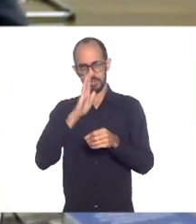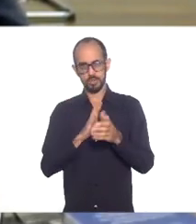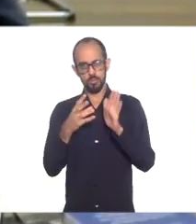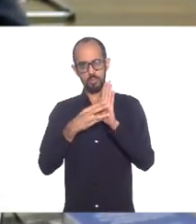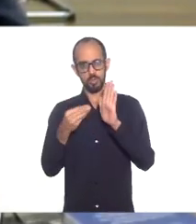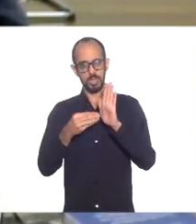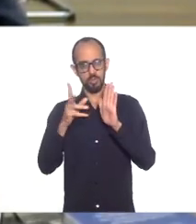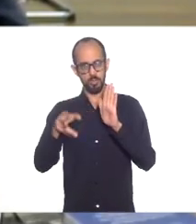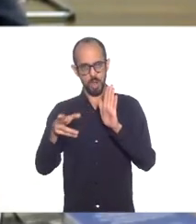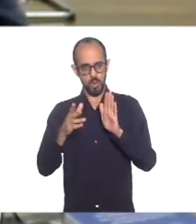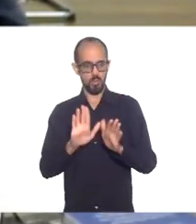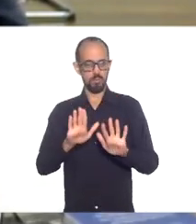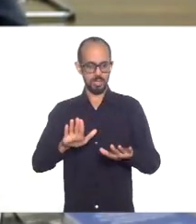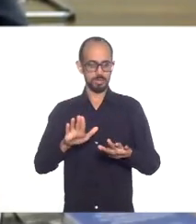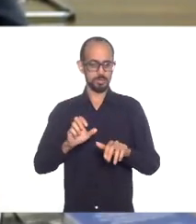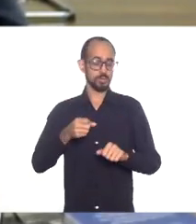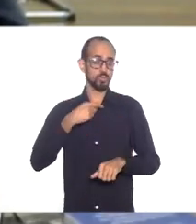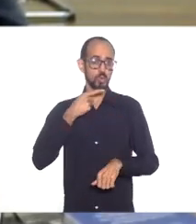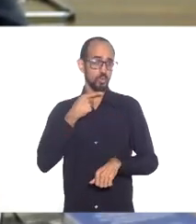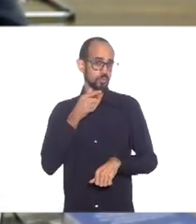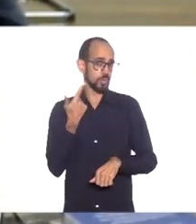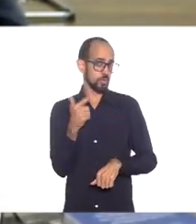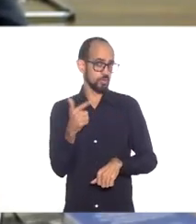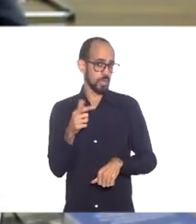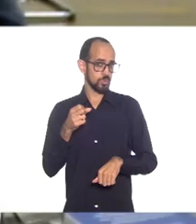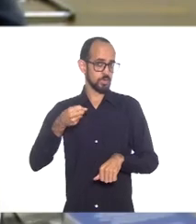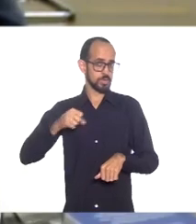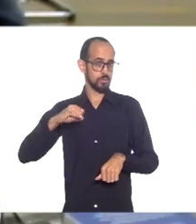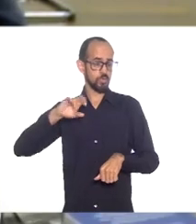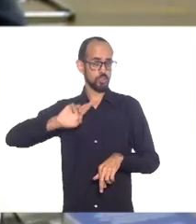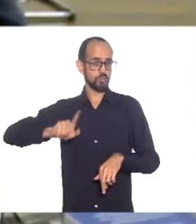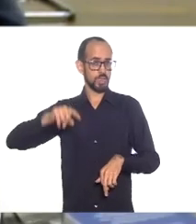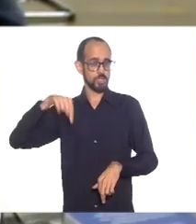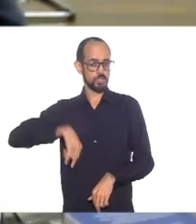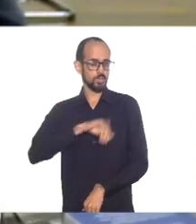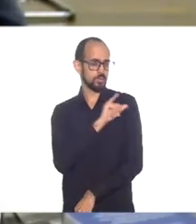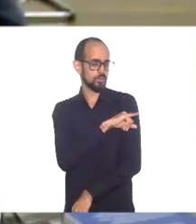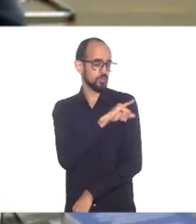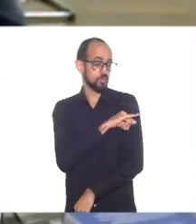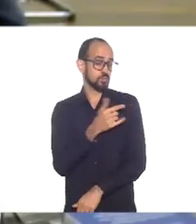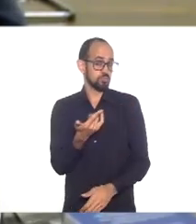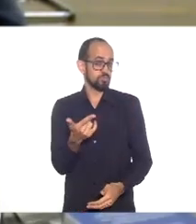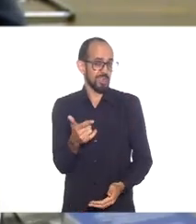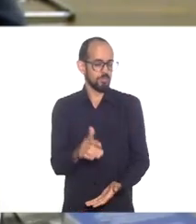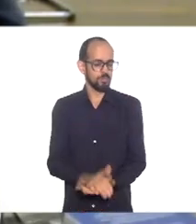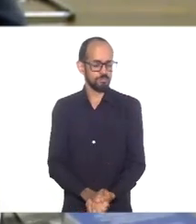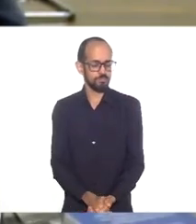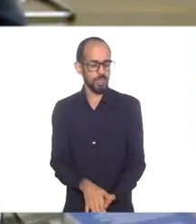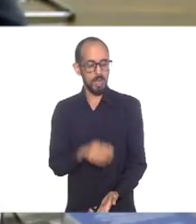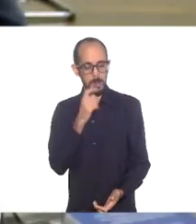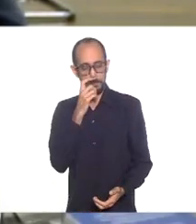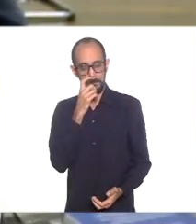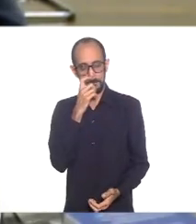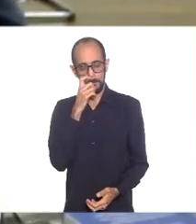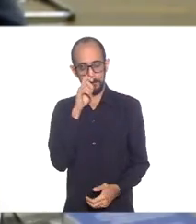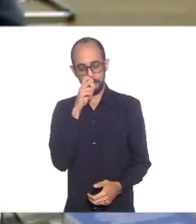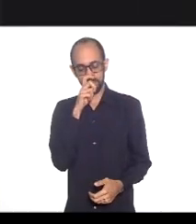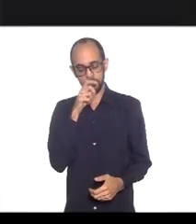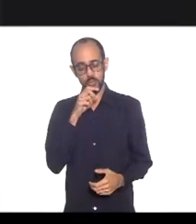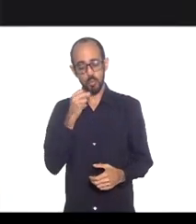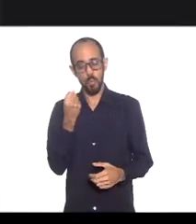Repetro diferenciado... E eu lembro que eu fui fazer essa discussão lá com Pedro Parente, Magda, lá na Petrobras, sério.